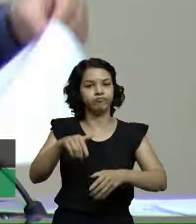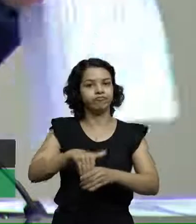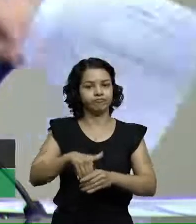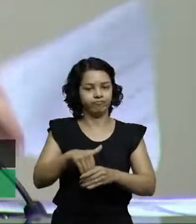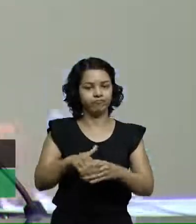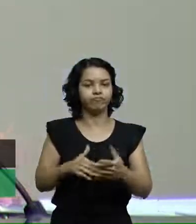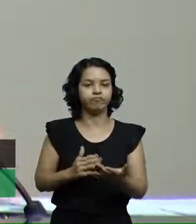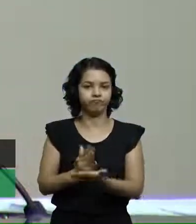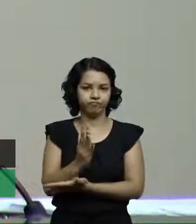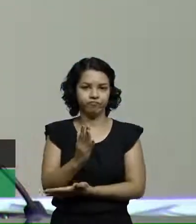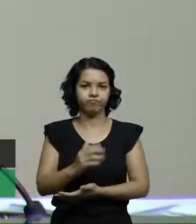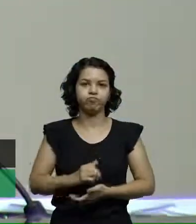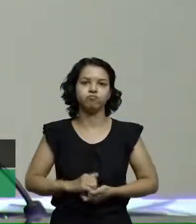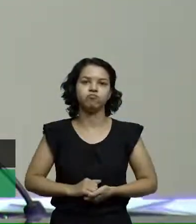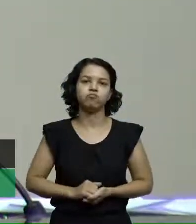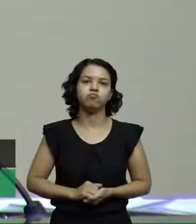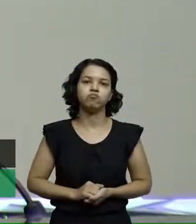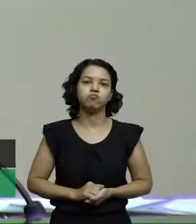votação, aprovado.